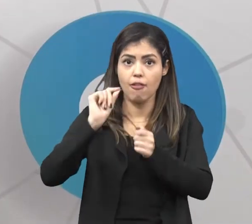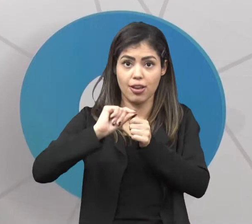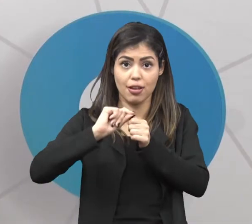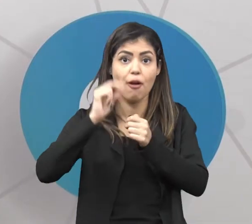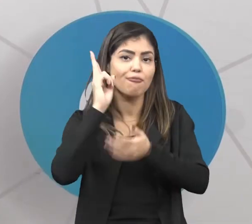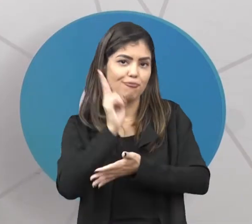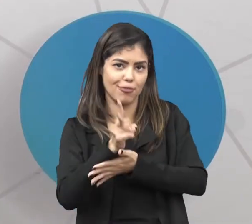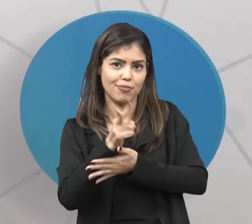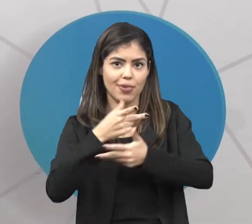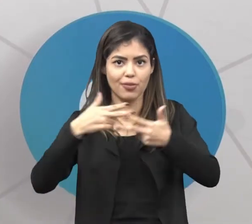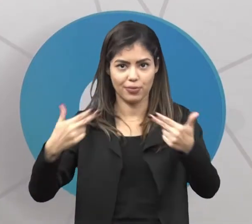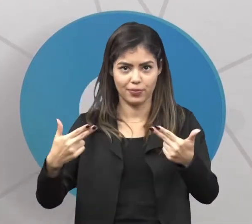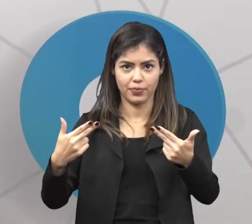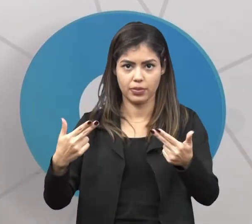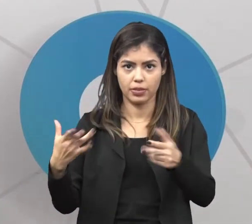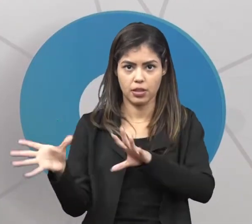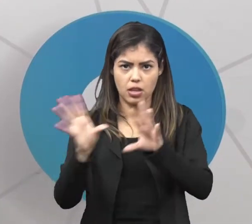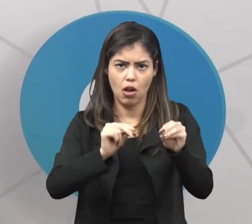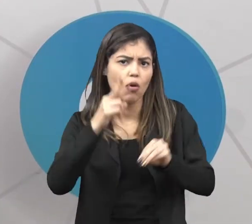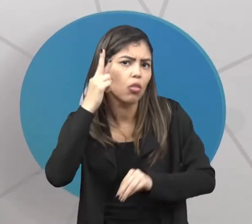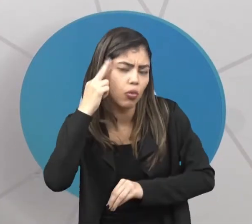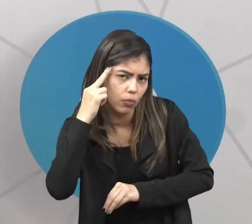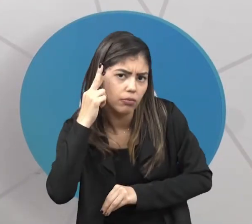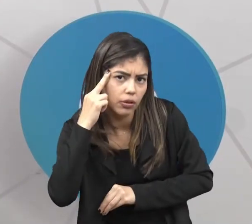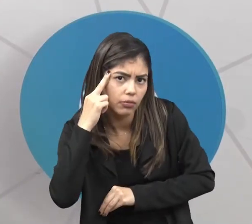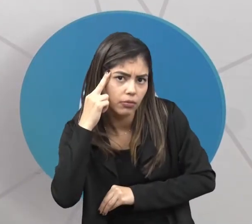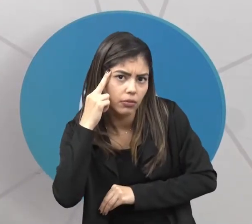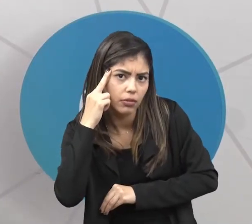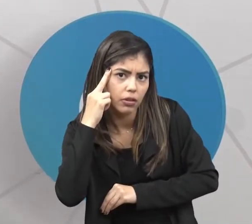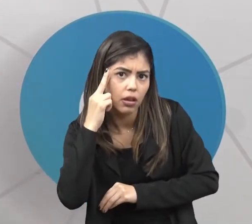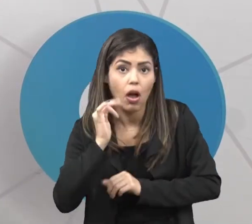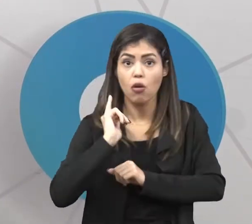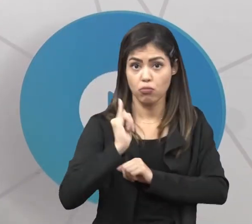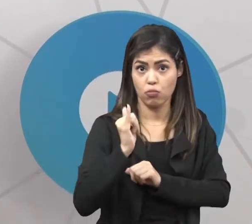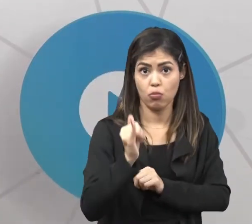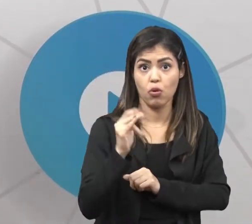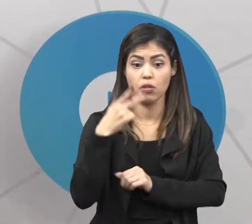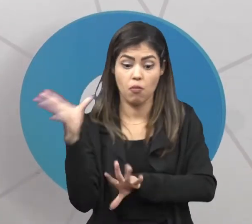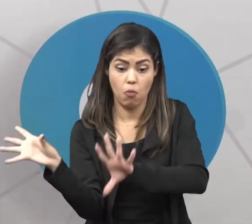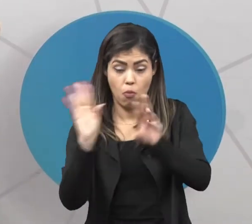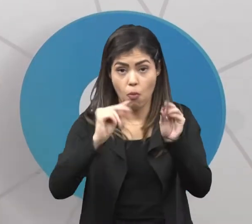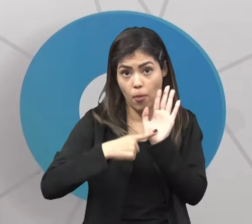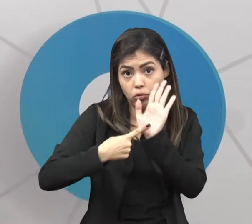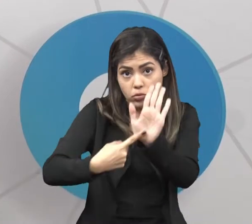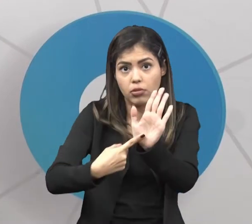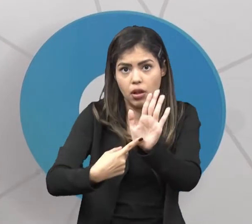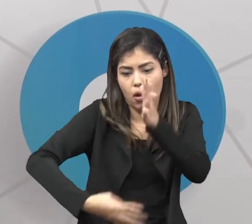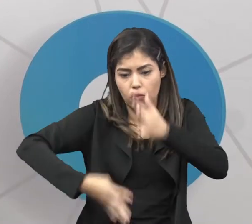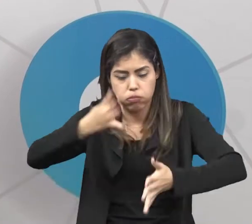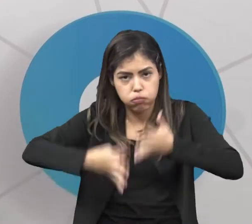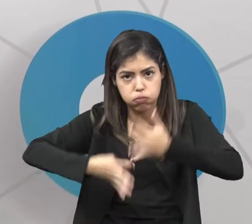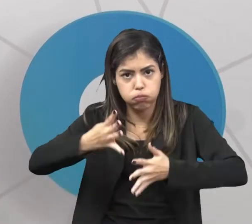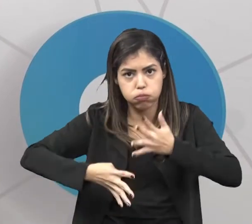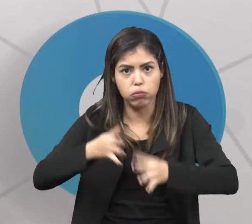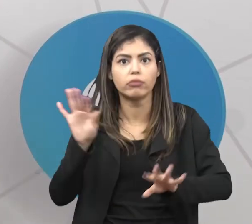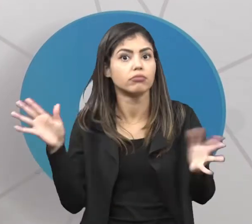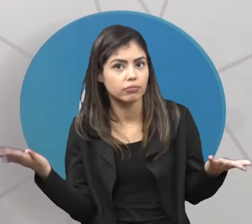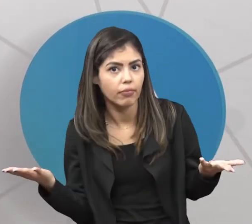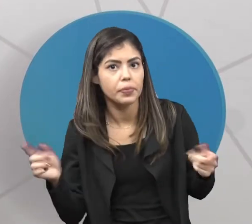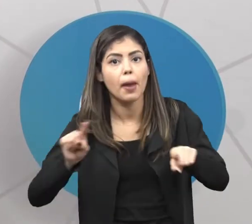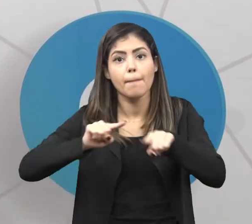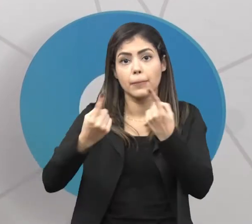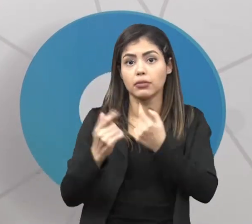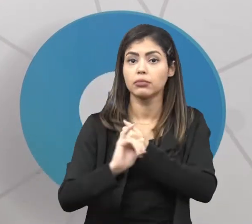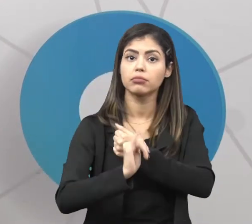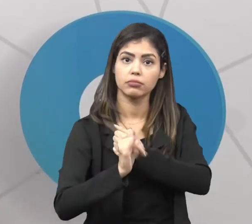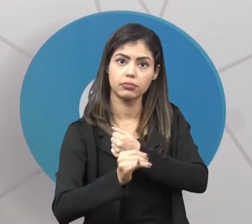elementos. Seria normal o conto trazer o conflito, que vai gerar todo o enredo, toda uma trama. Mas a